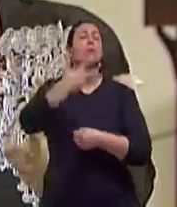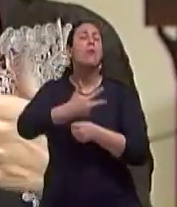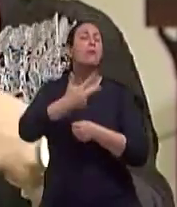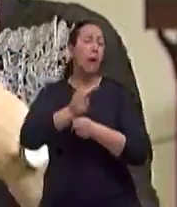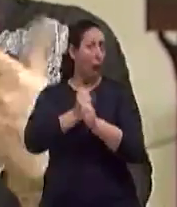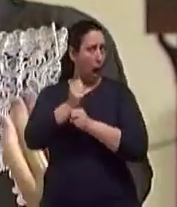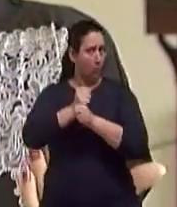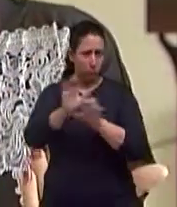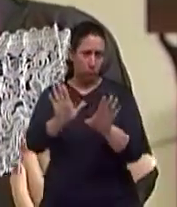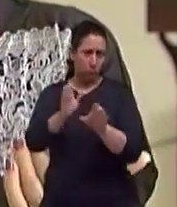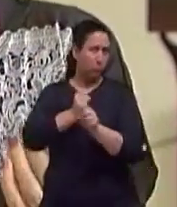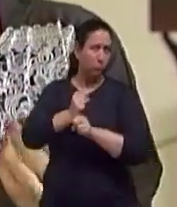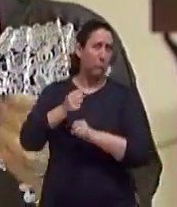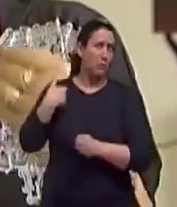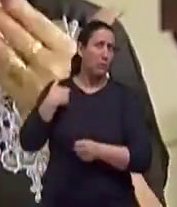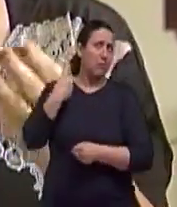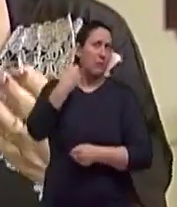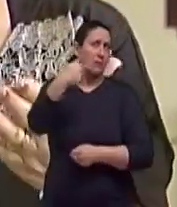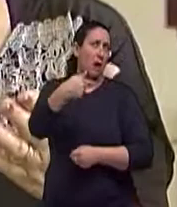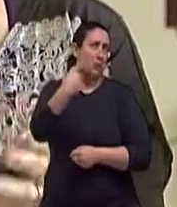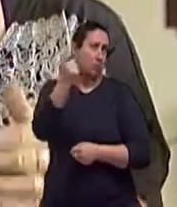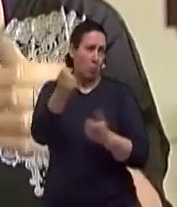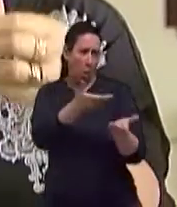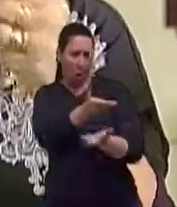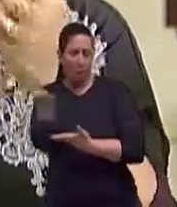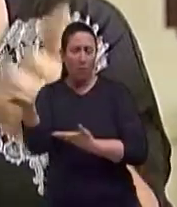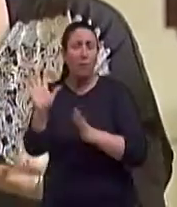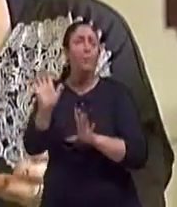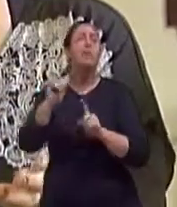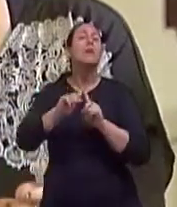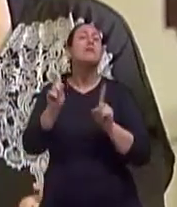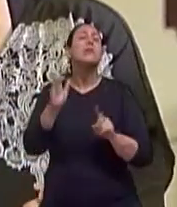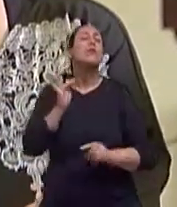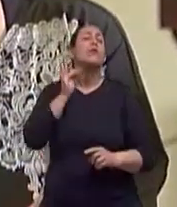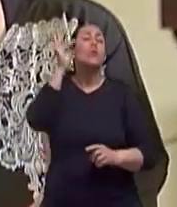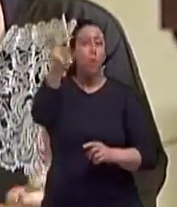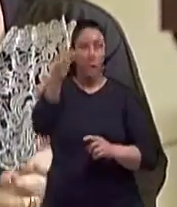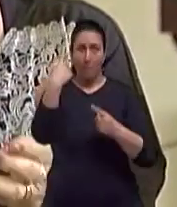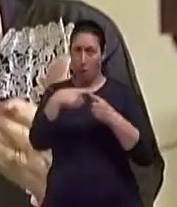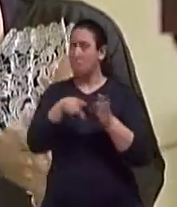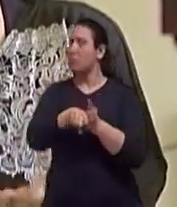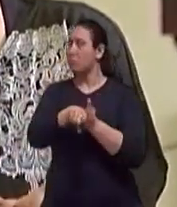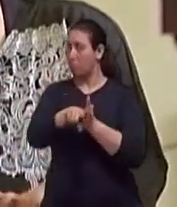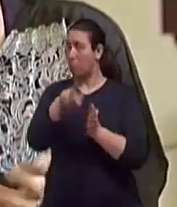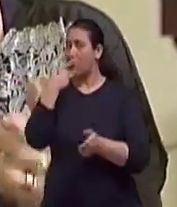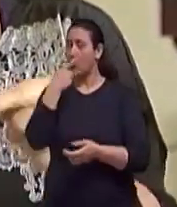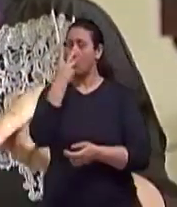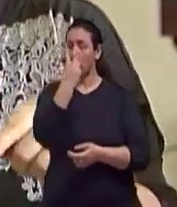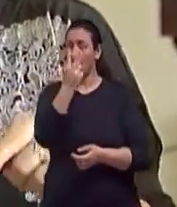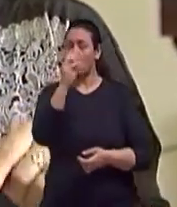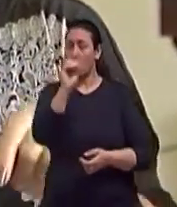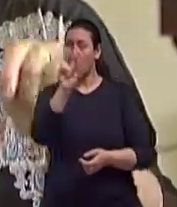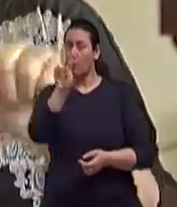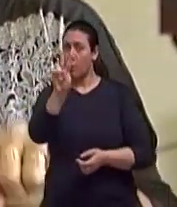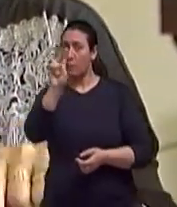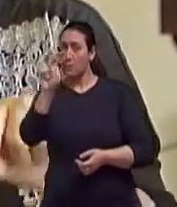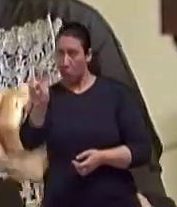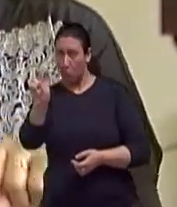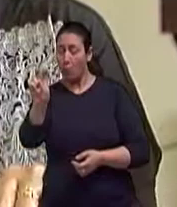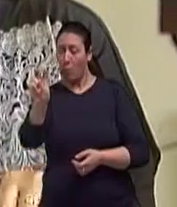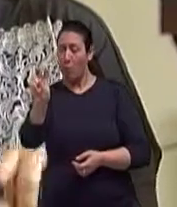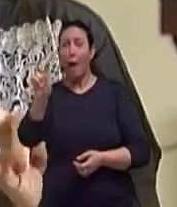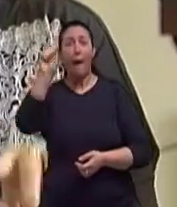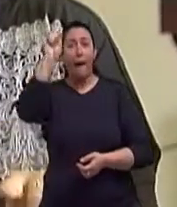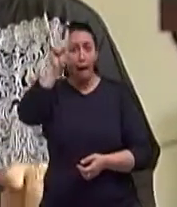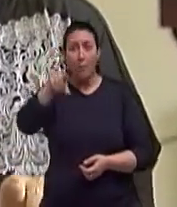muitos e muitos anos 17 18 anos né Daqui a muitos e muitos mas já tem pesquisas que nos dizem que em 2025 o Brasil vai ser o